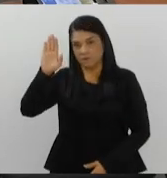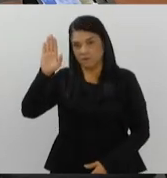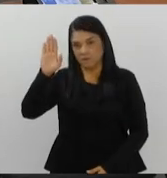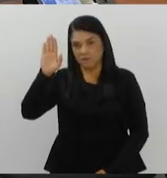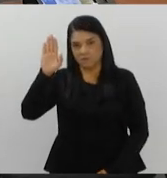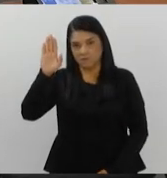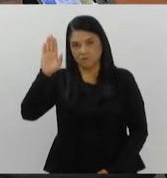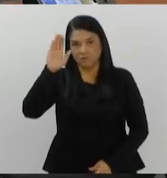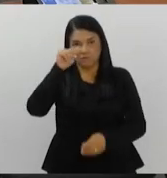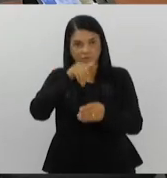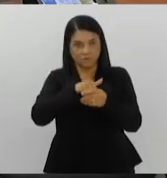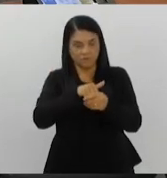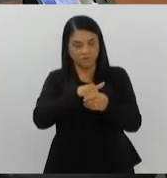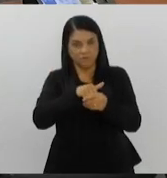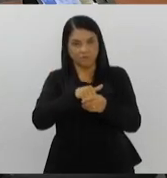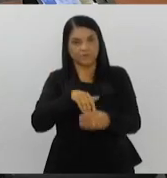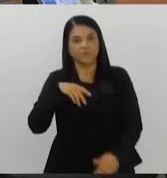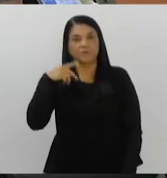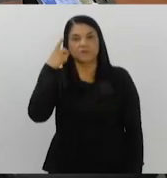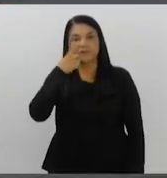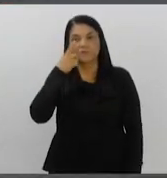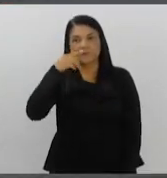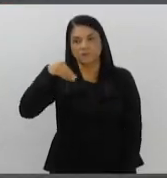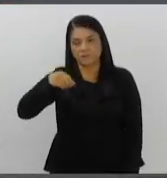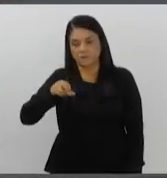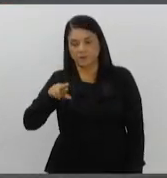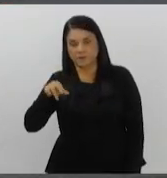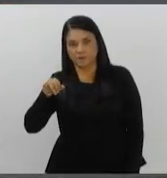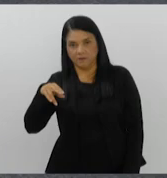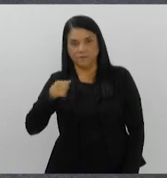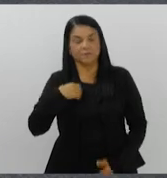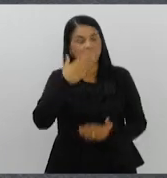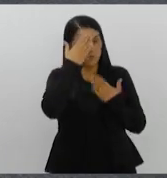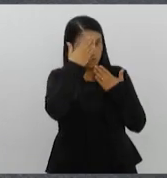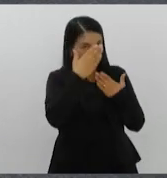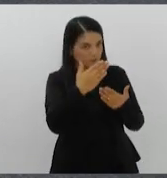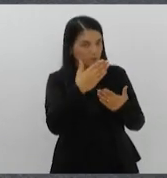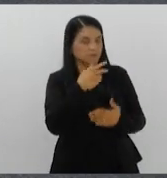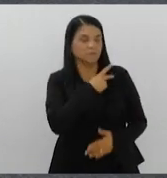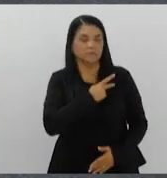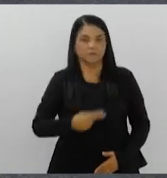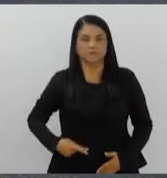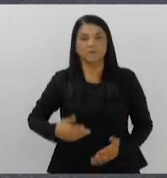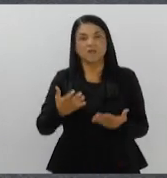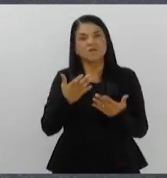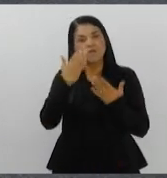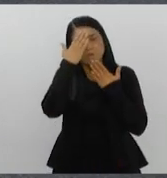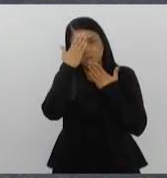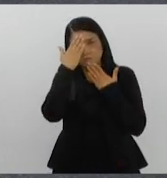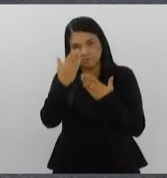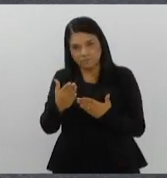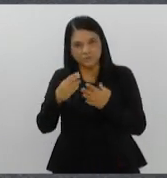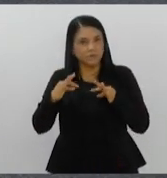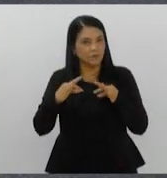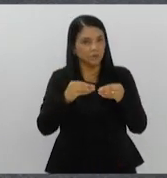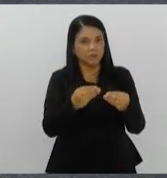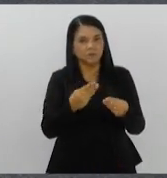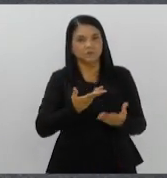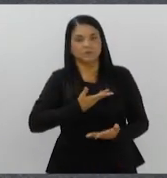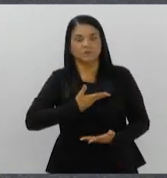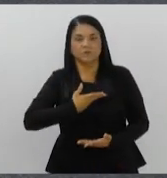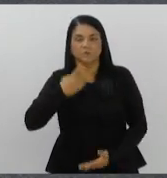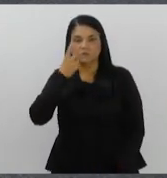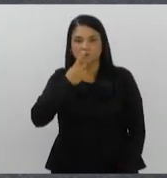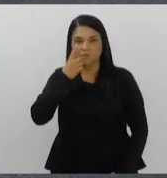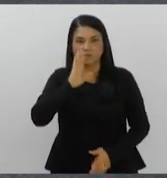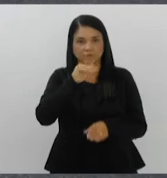declaração de voto. Obrigada, presidenta. Queria agradecer a todos os colegas